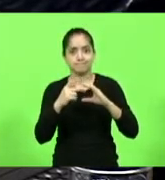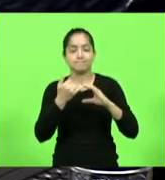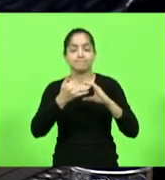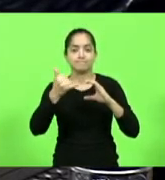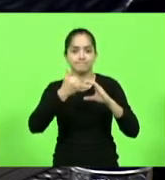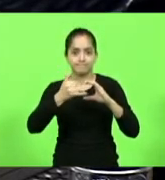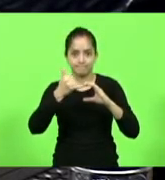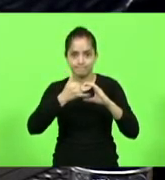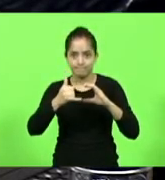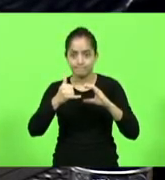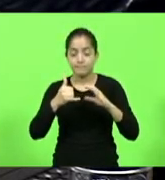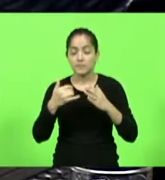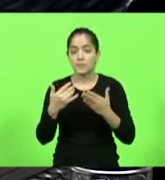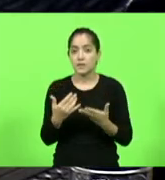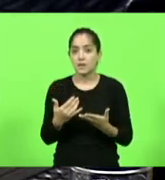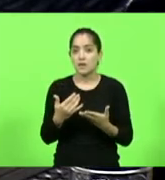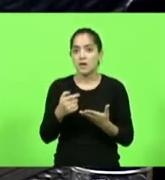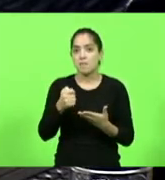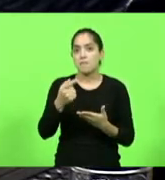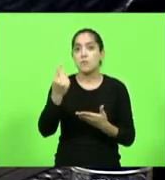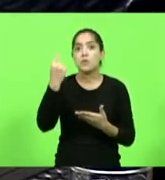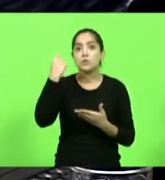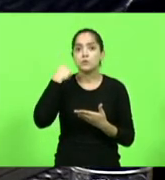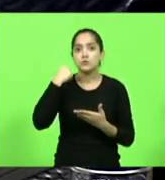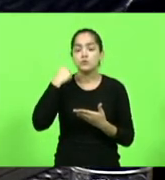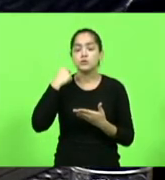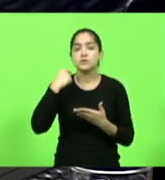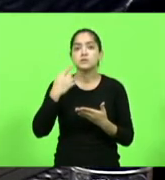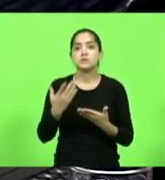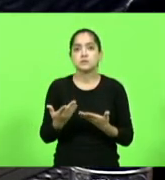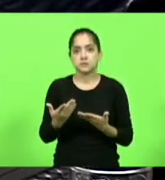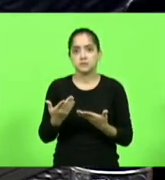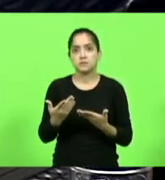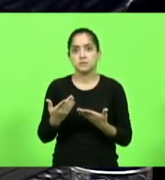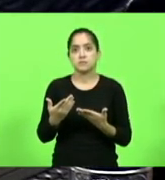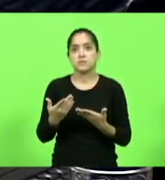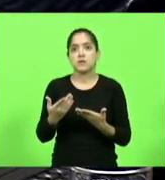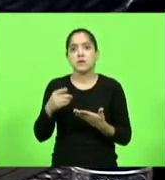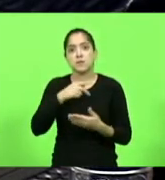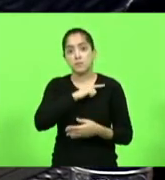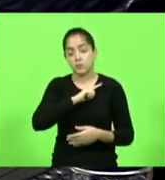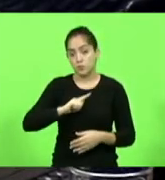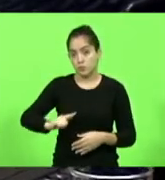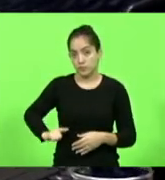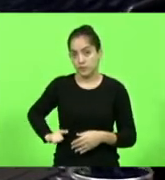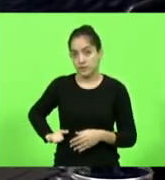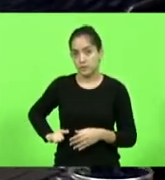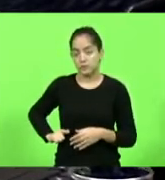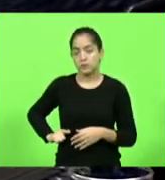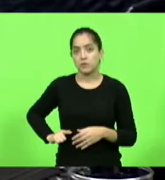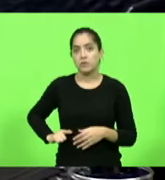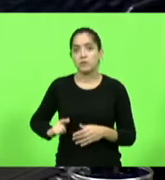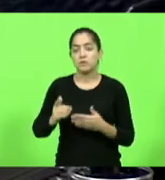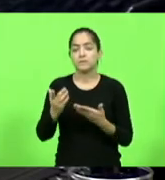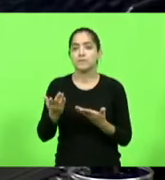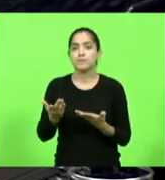Há poucos dias eu levei para o governador, porque